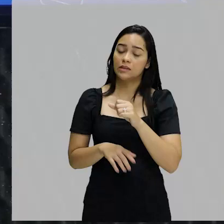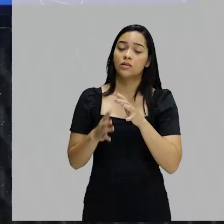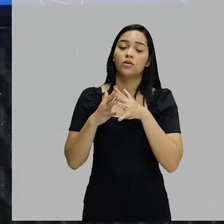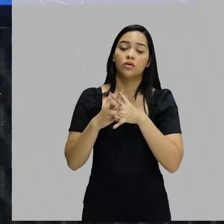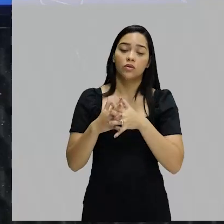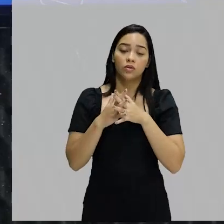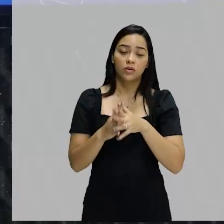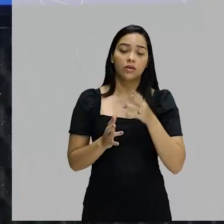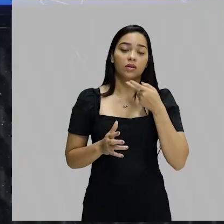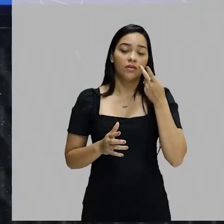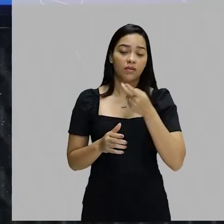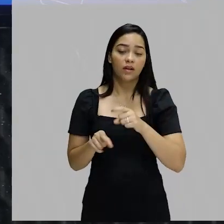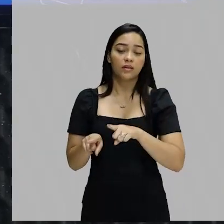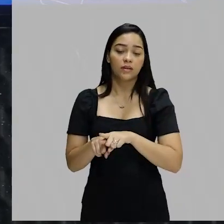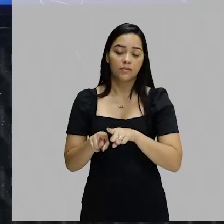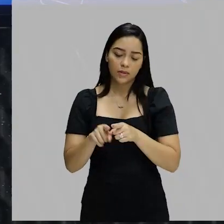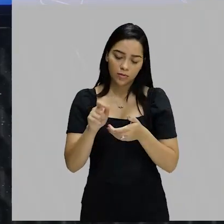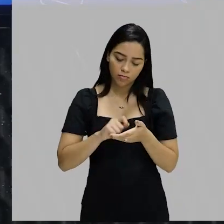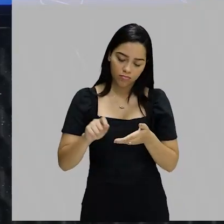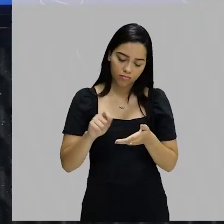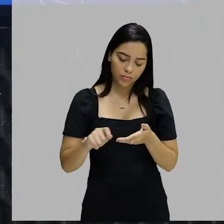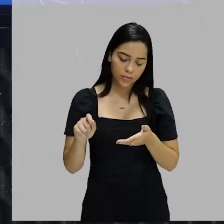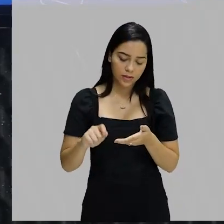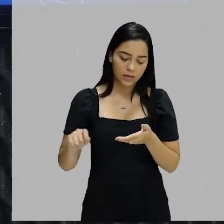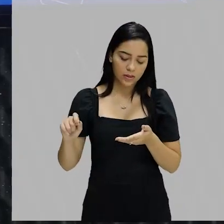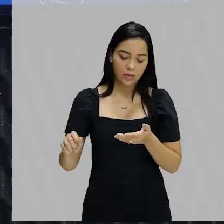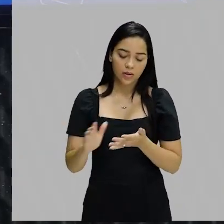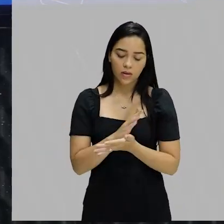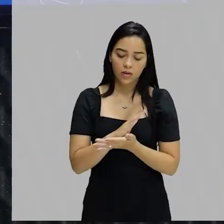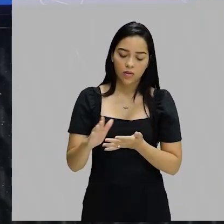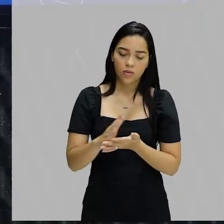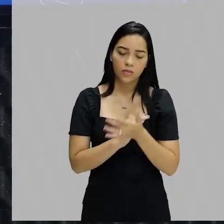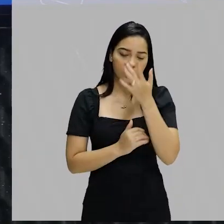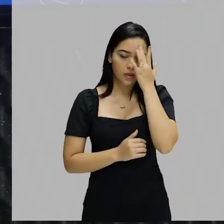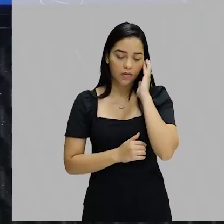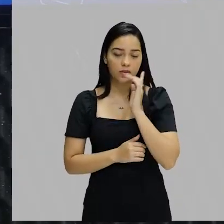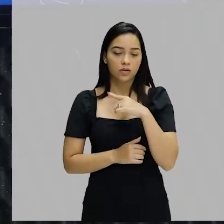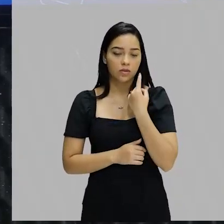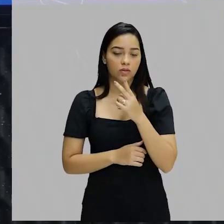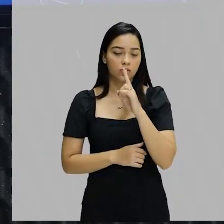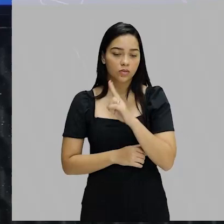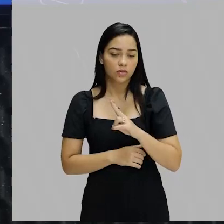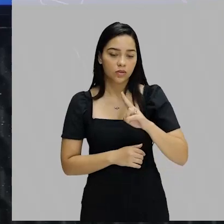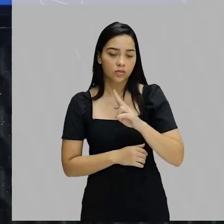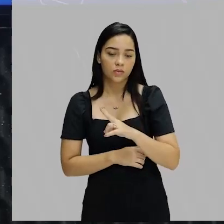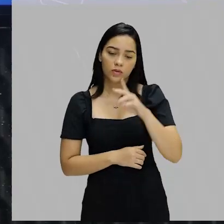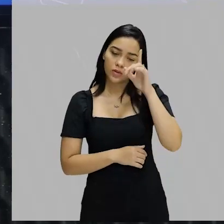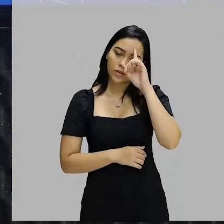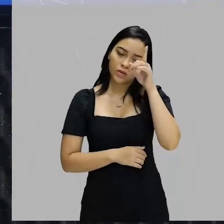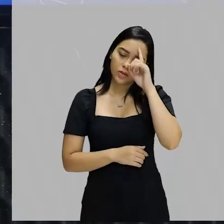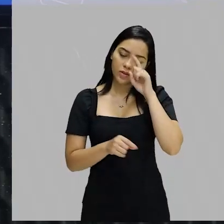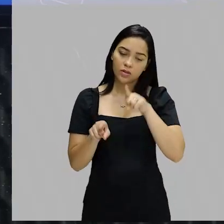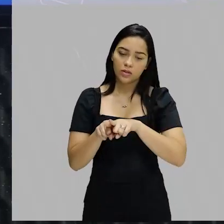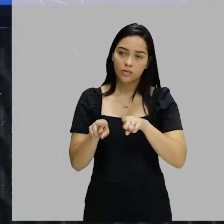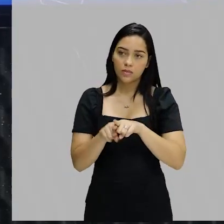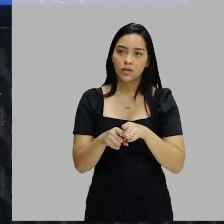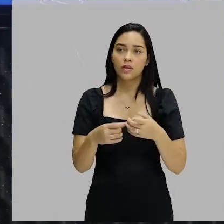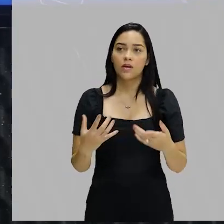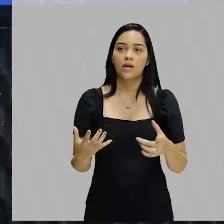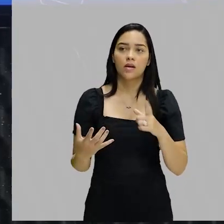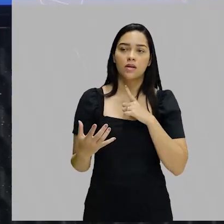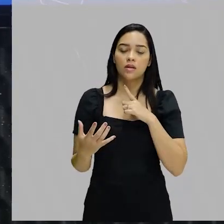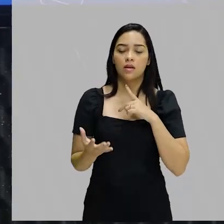tanto na fala e principalmente na escrita. Algumas palavras que a gente utiliza muito no dia a dia ainda são formado aí